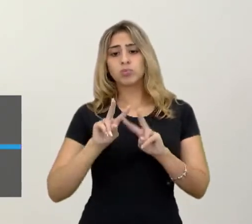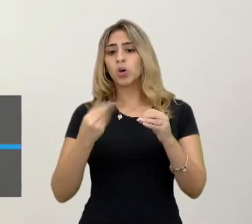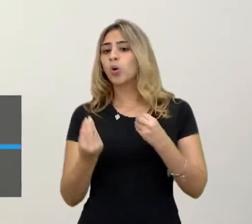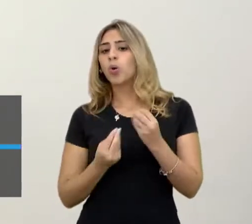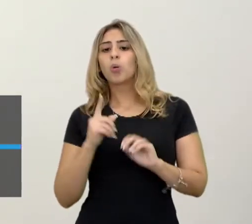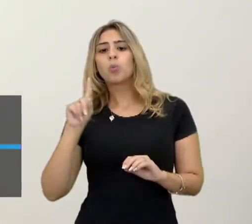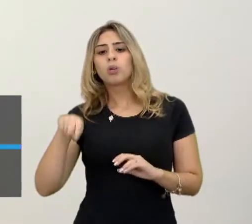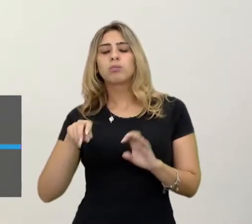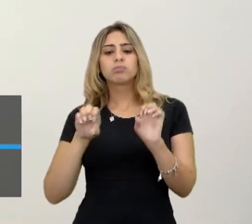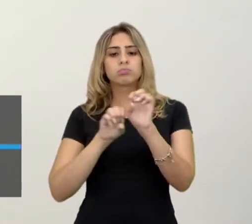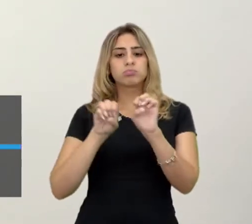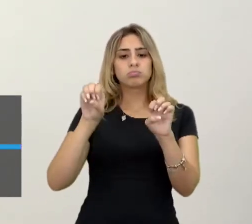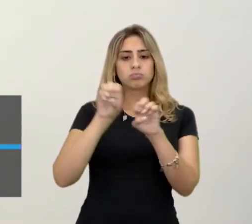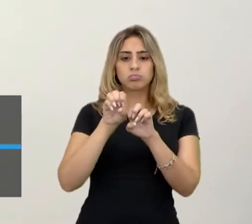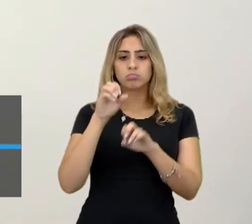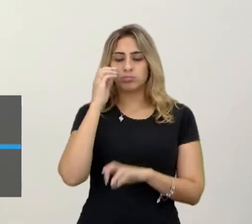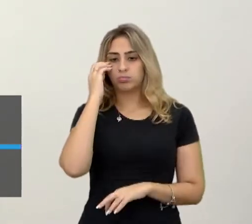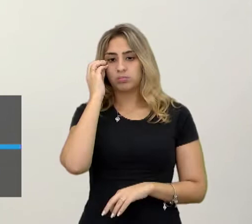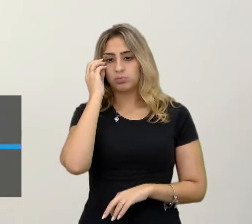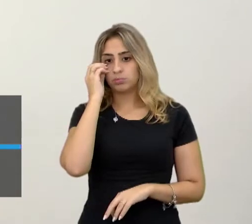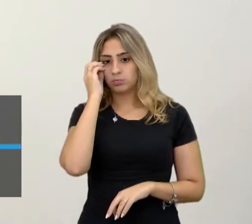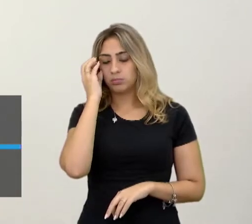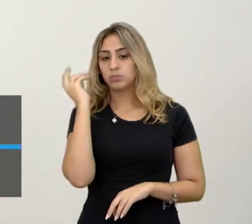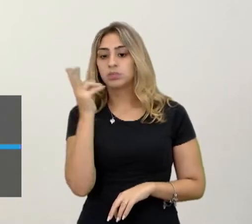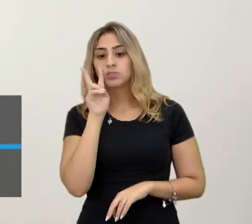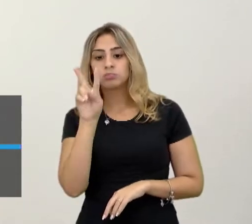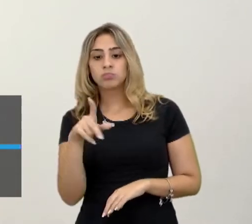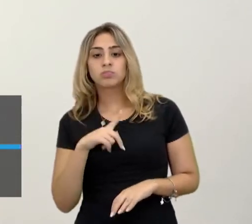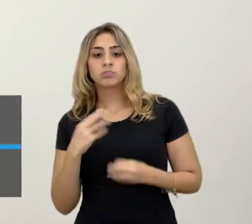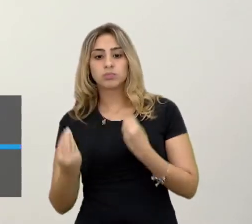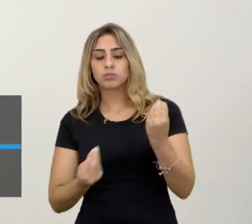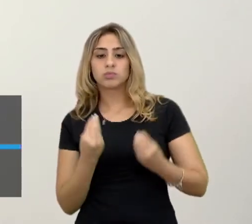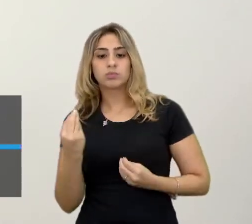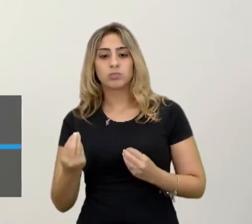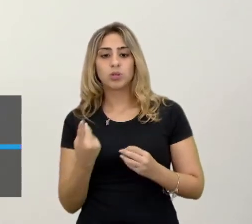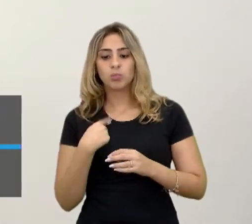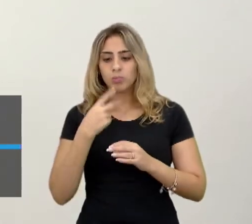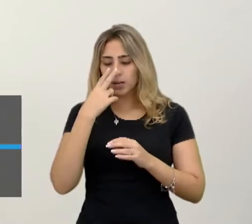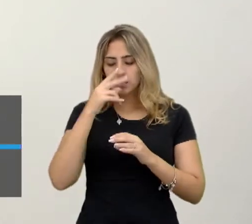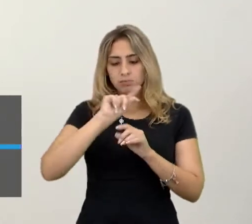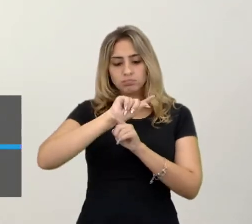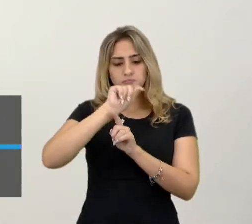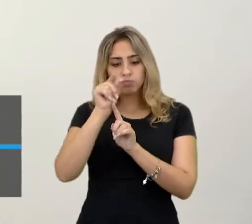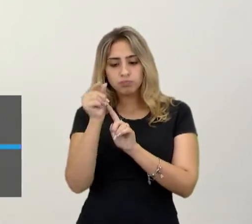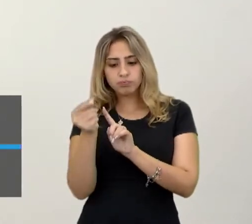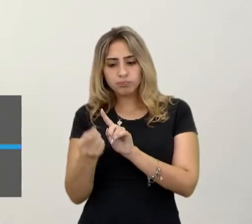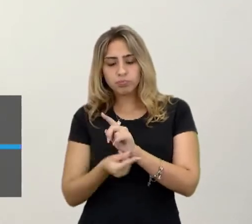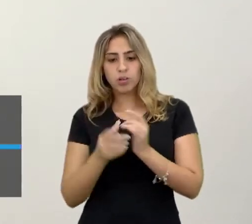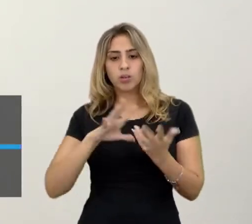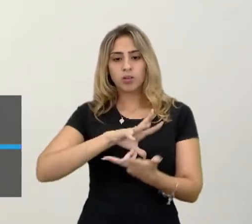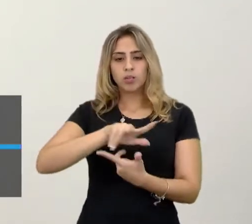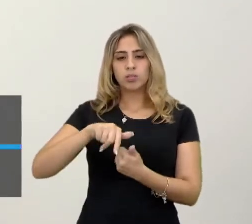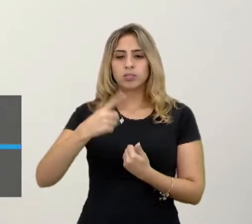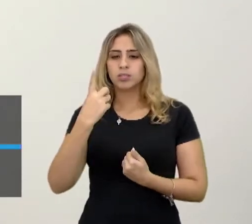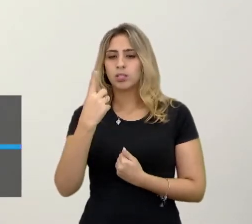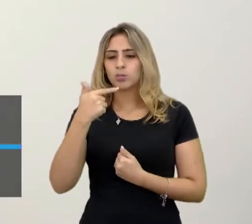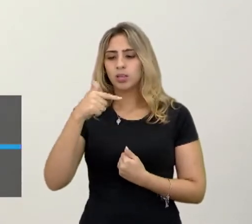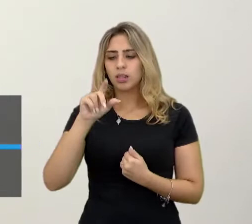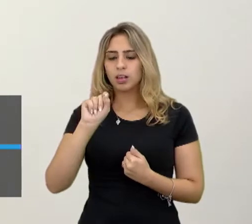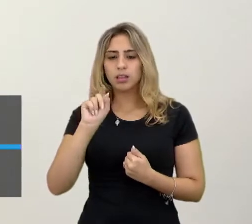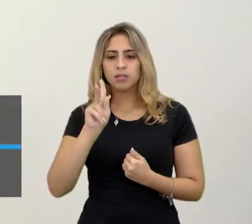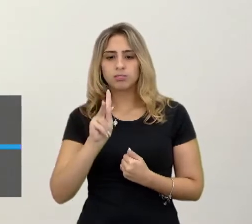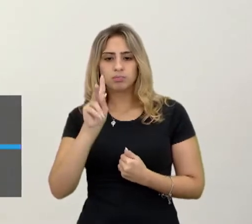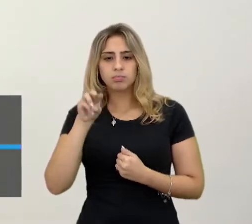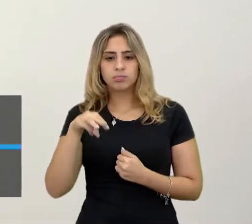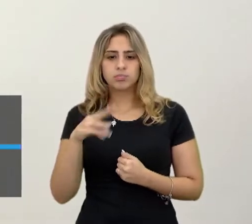é a estrutura interna do nosso solo. A gente viu que a gente tem uma crosta terrestre, que é uma parte de cerca de 70 quilômetros, né, de